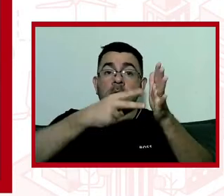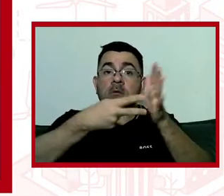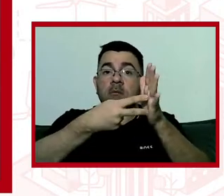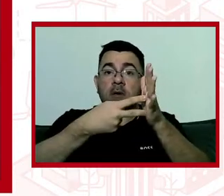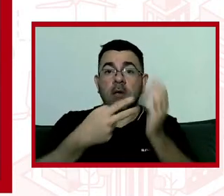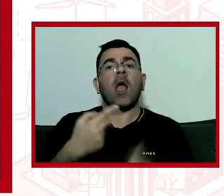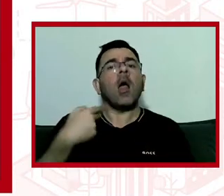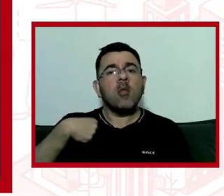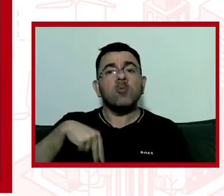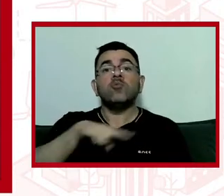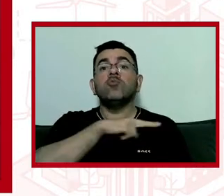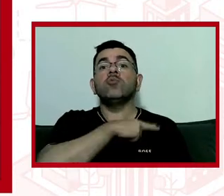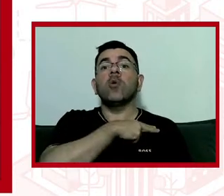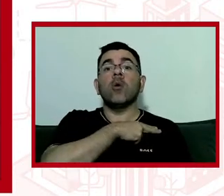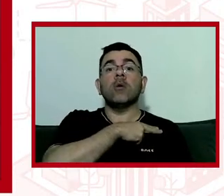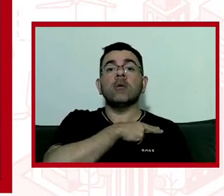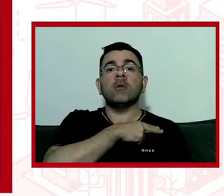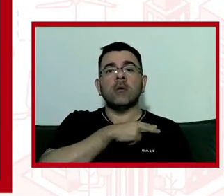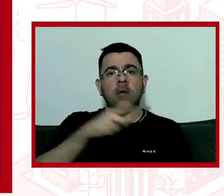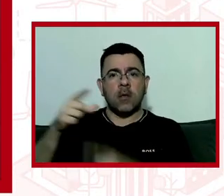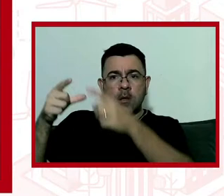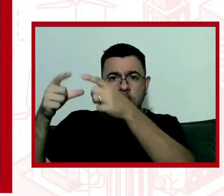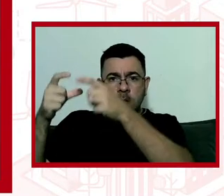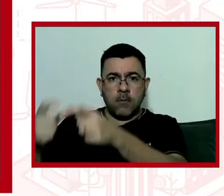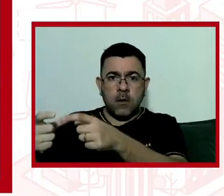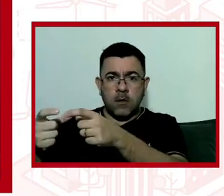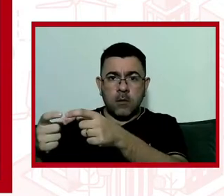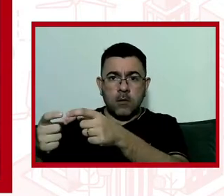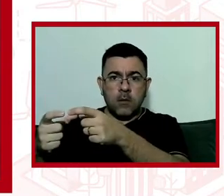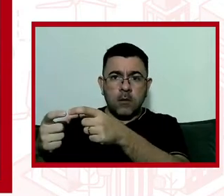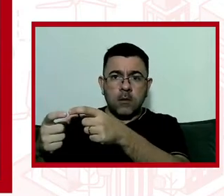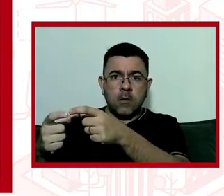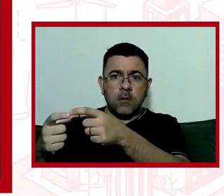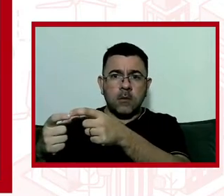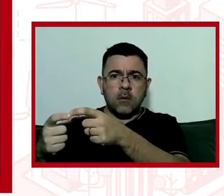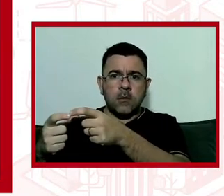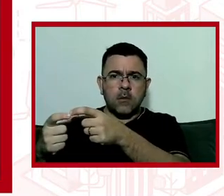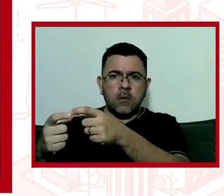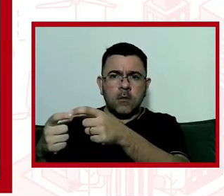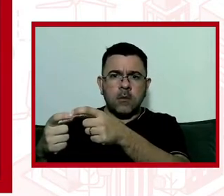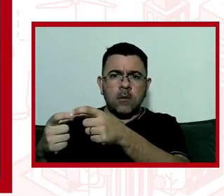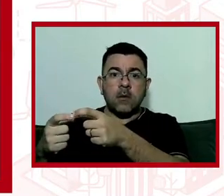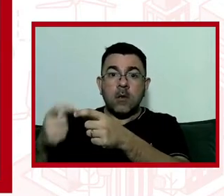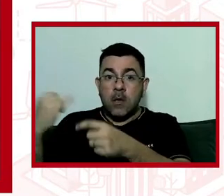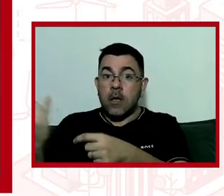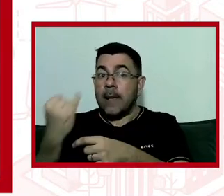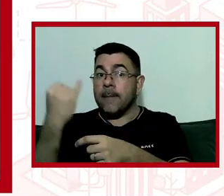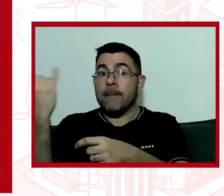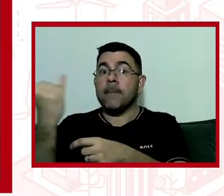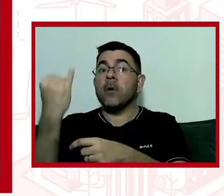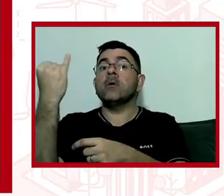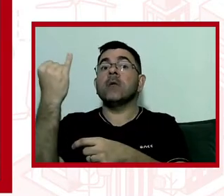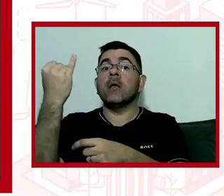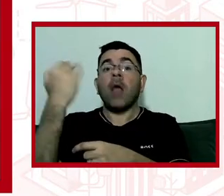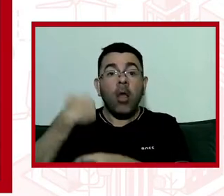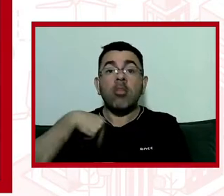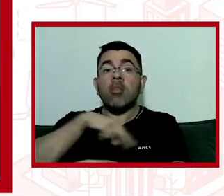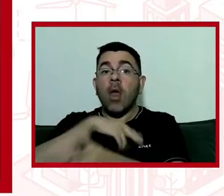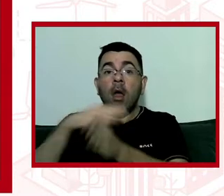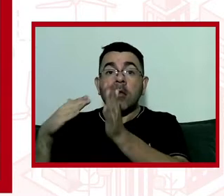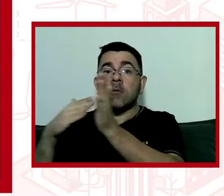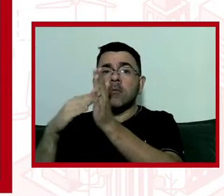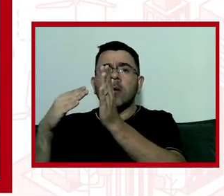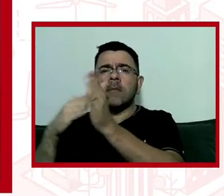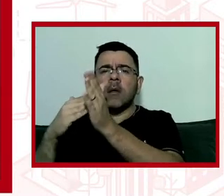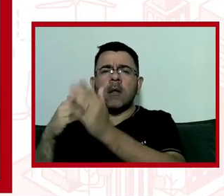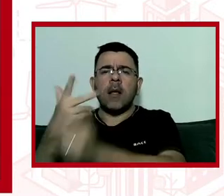teria um produto eh que valia mais do que ouro nas nossas as mãos e caberia aos municípios fazer a aplicação e